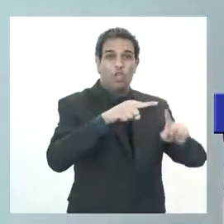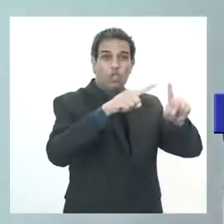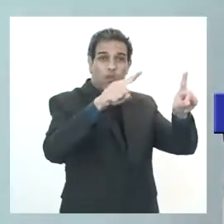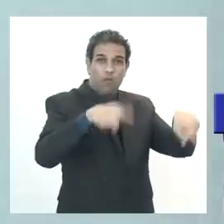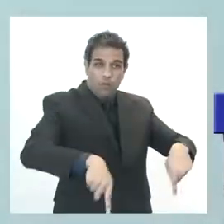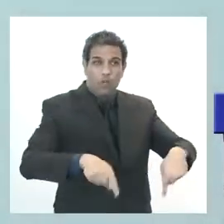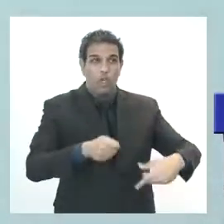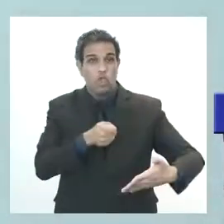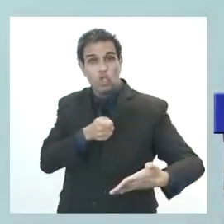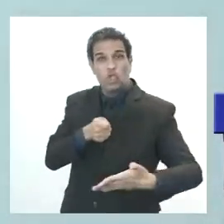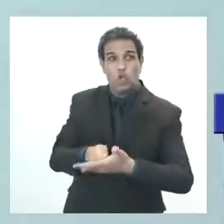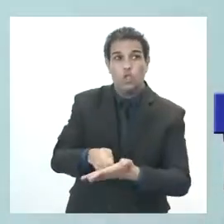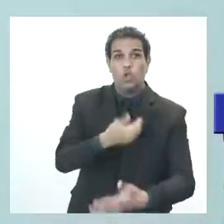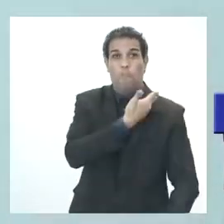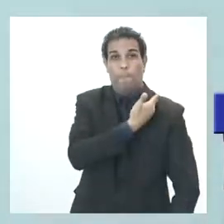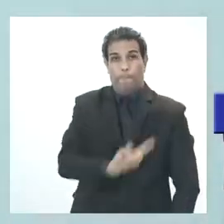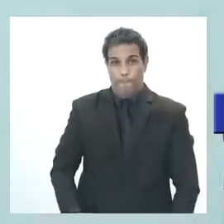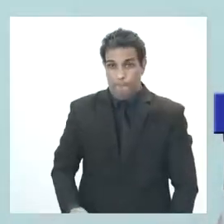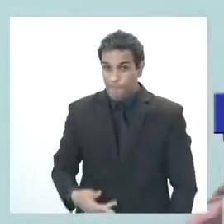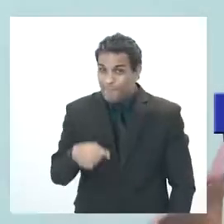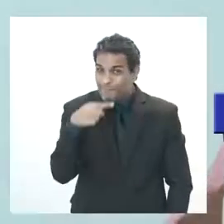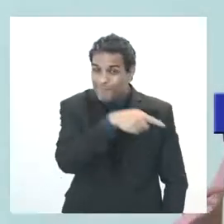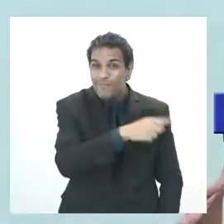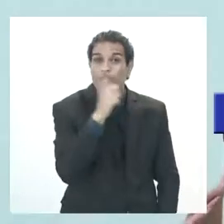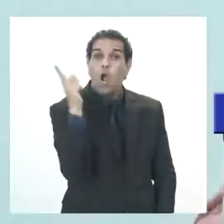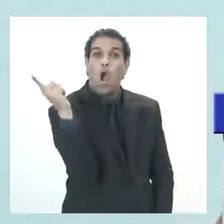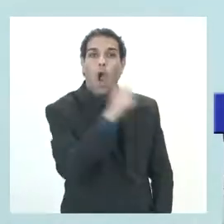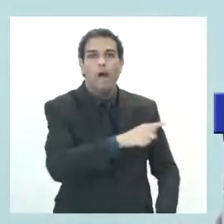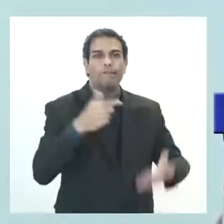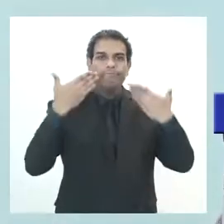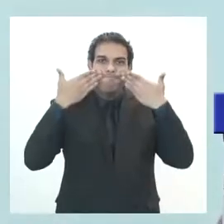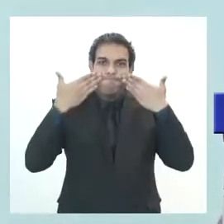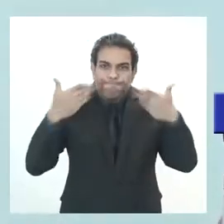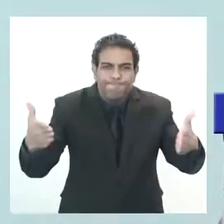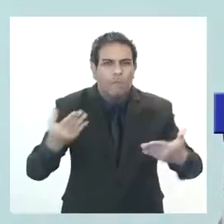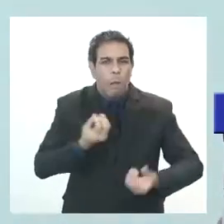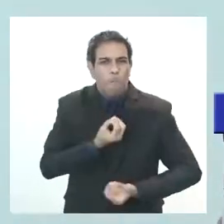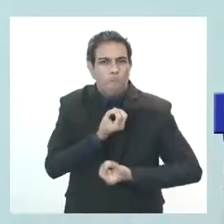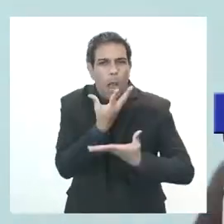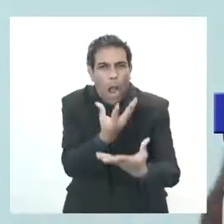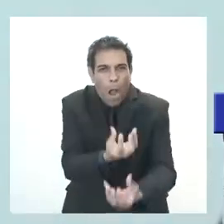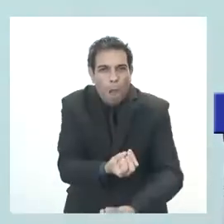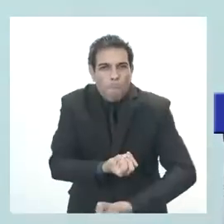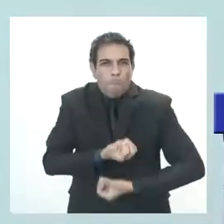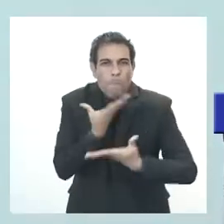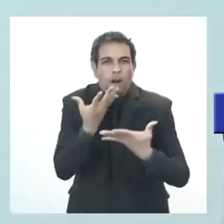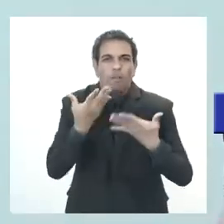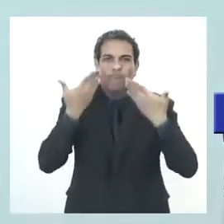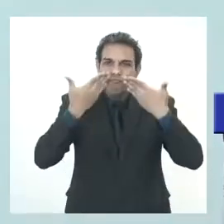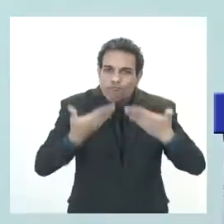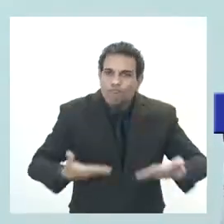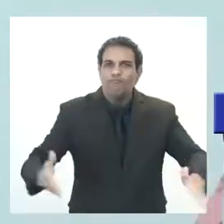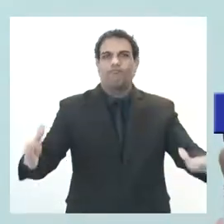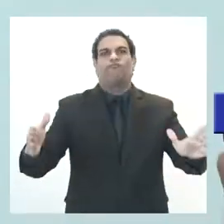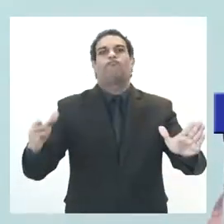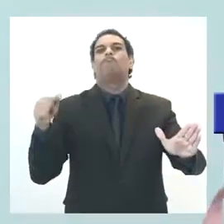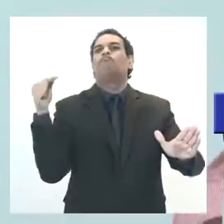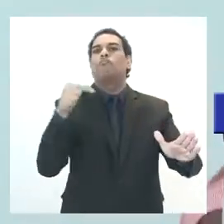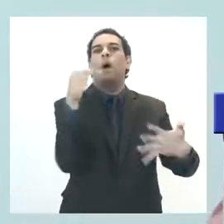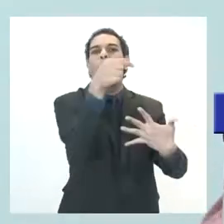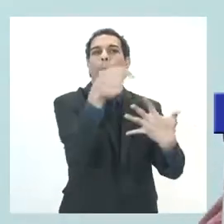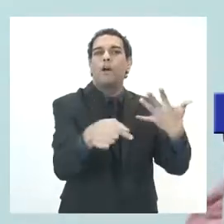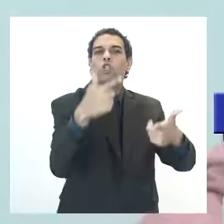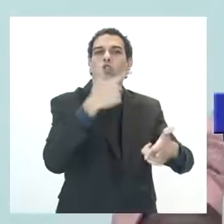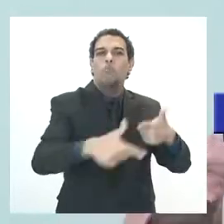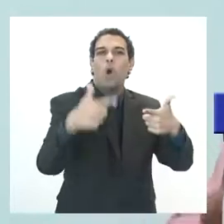tornar a público Só pode colocar justamente o peito aberto para dizer das atrocidades